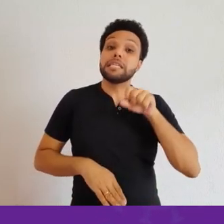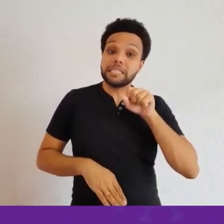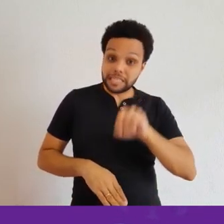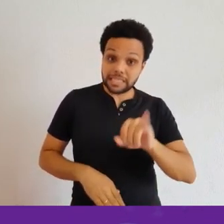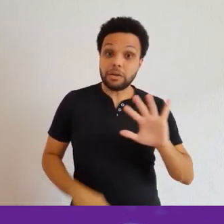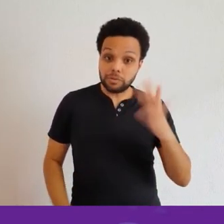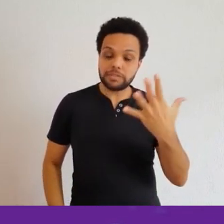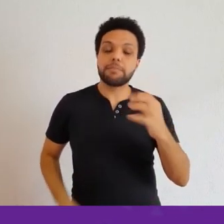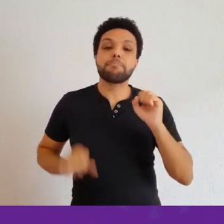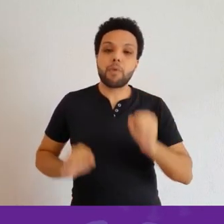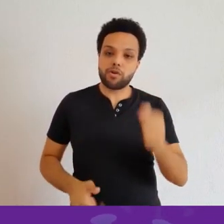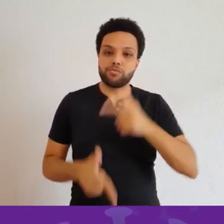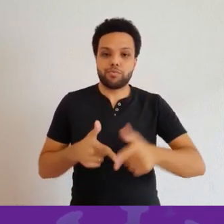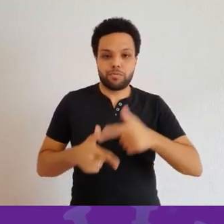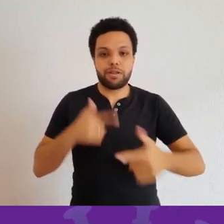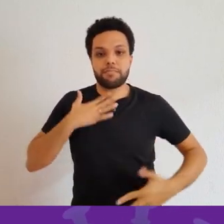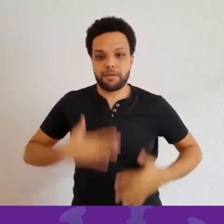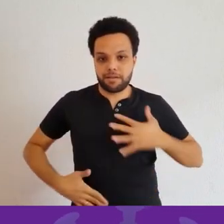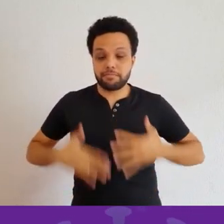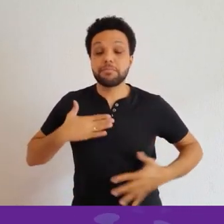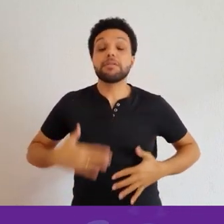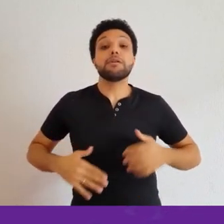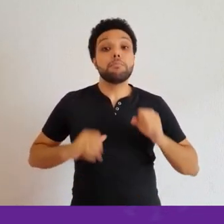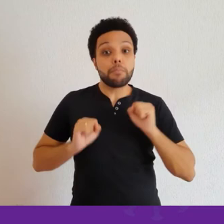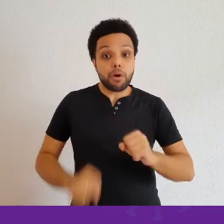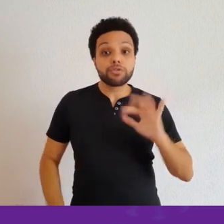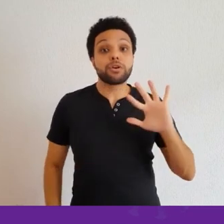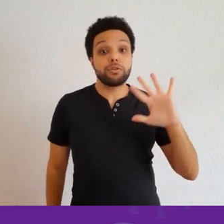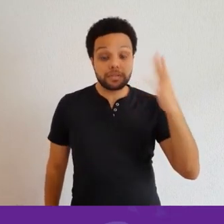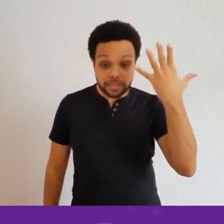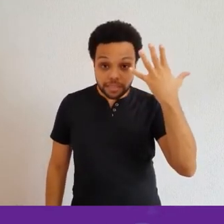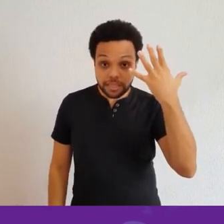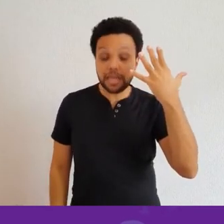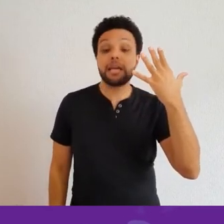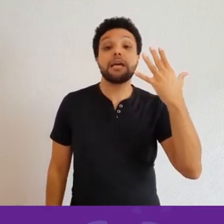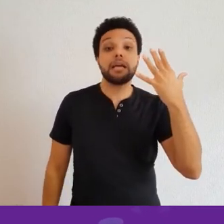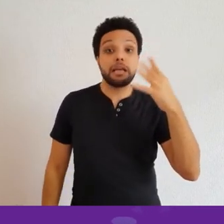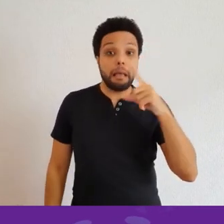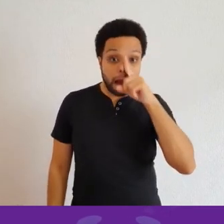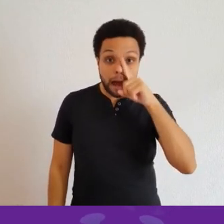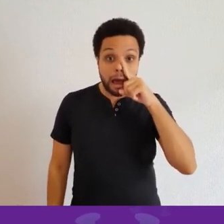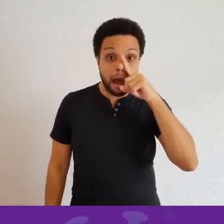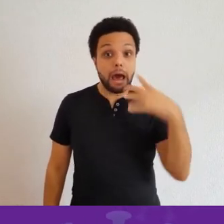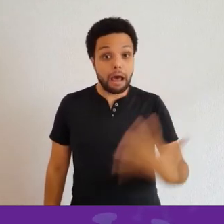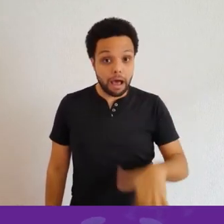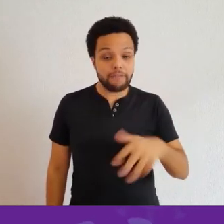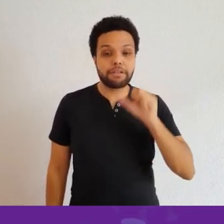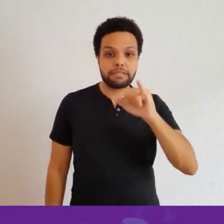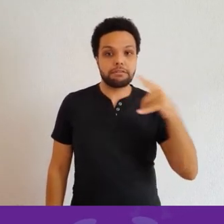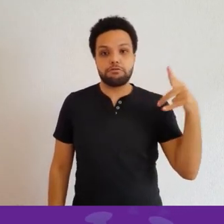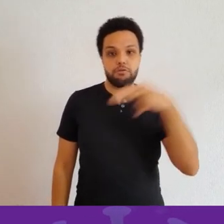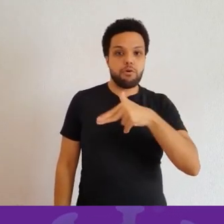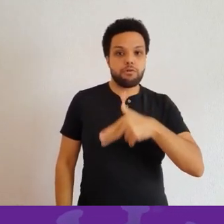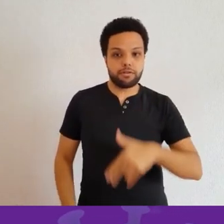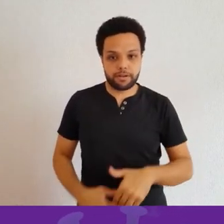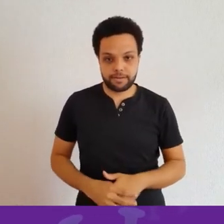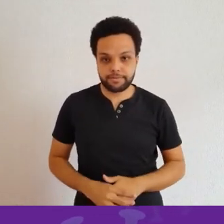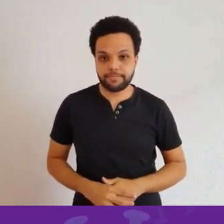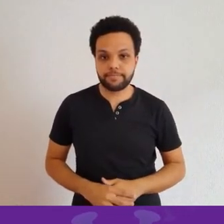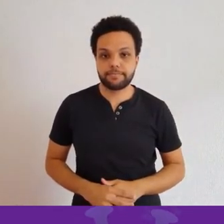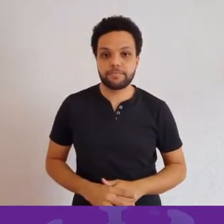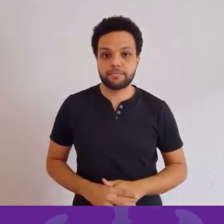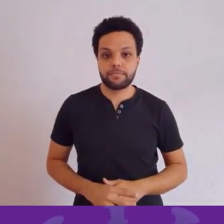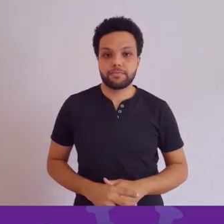acontecer a pessoa poderá ter problemas clínicos de alguns deles podem ser até graves se houver a suspensão abrupta